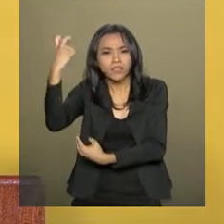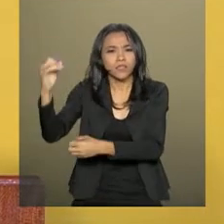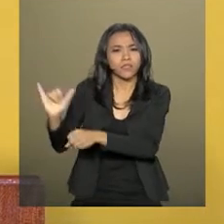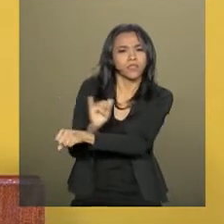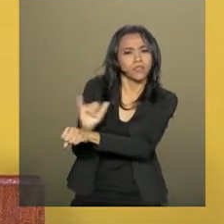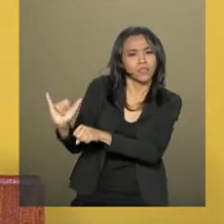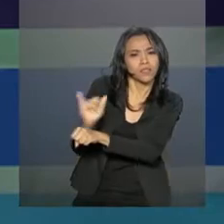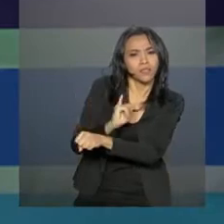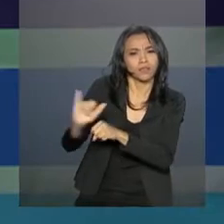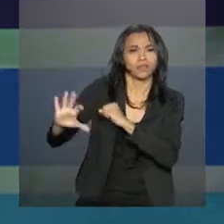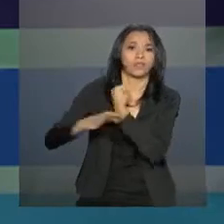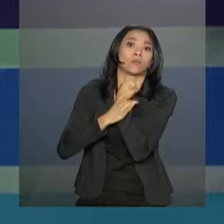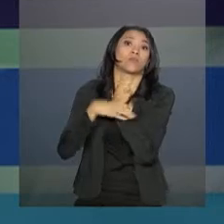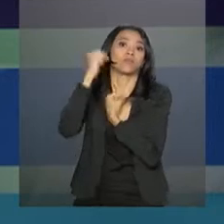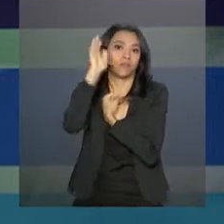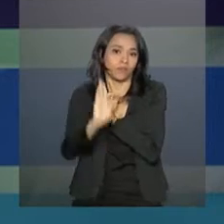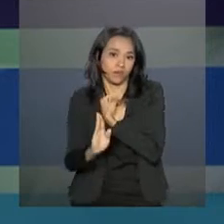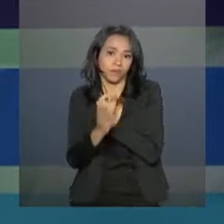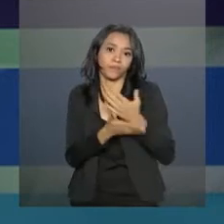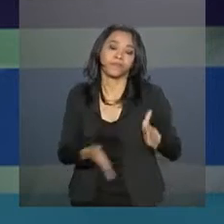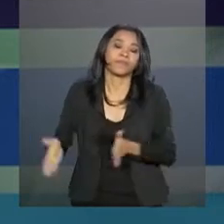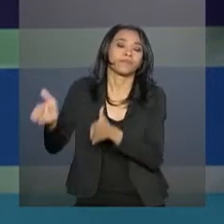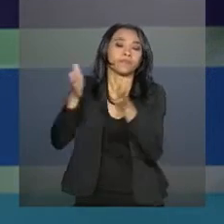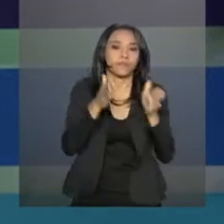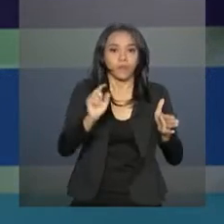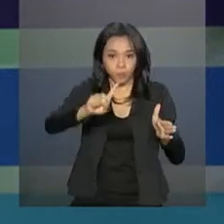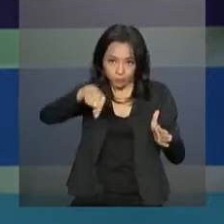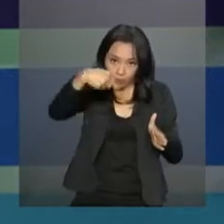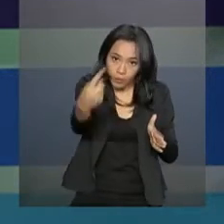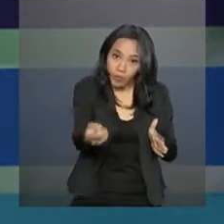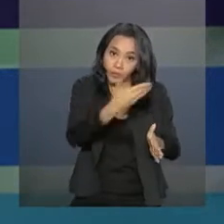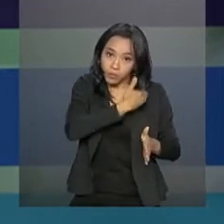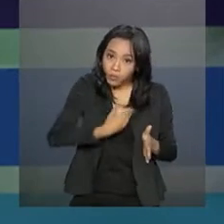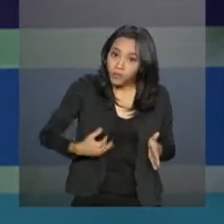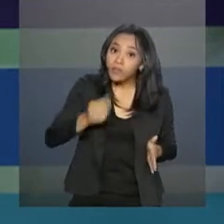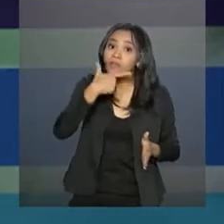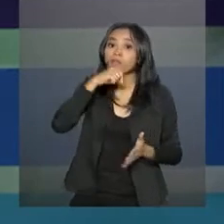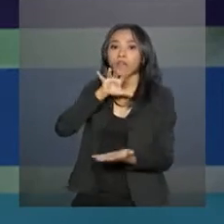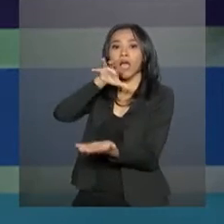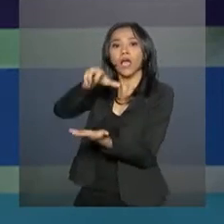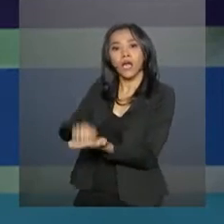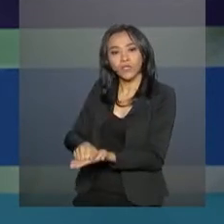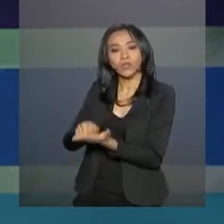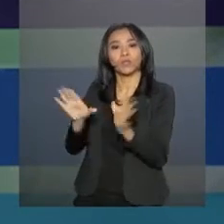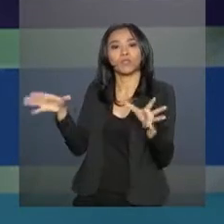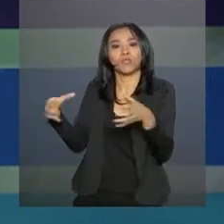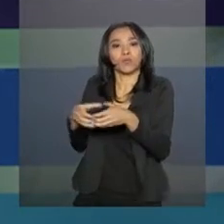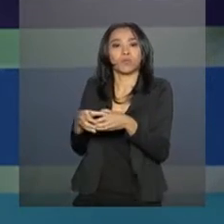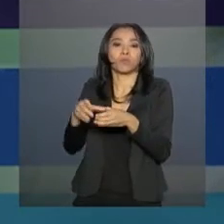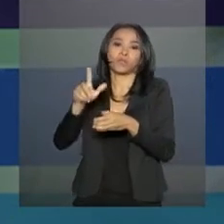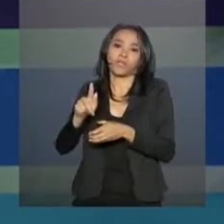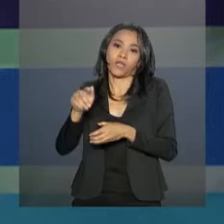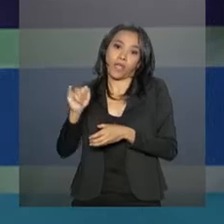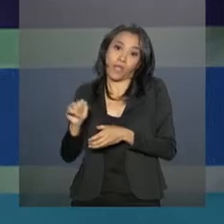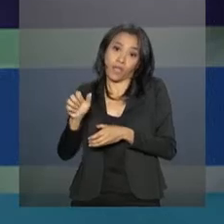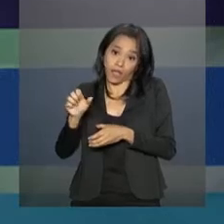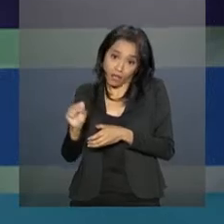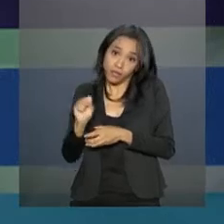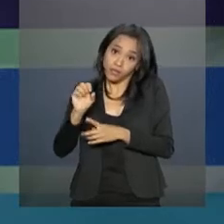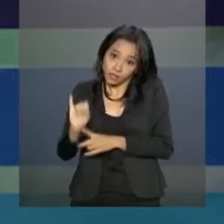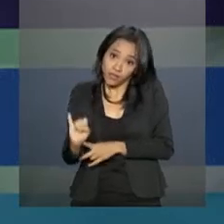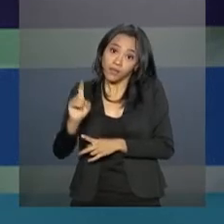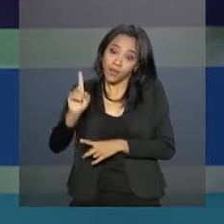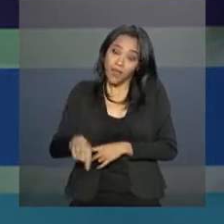nacional e para o próximo governo quem vai assumir o gabinete de segurança institucional a partir de 1º de janeiro